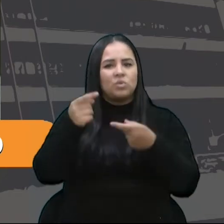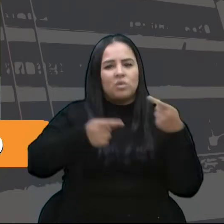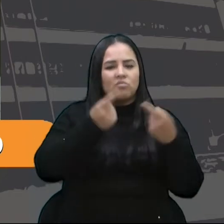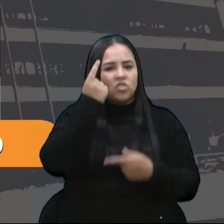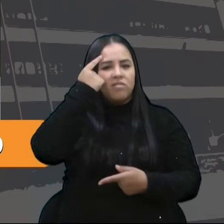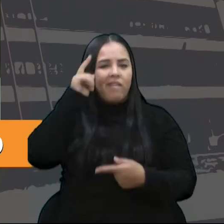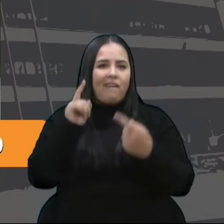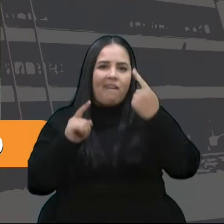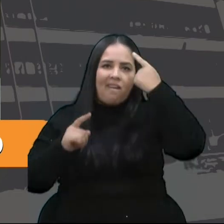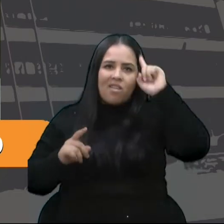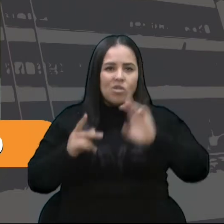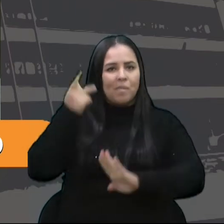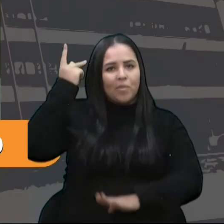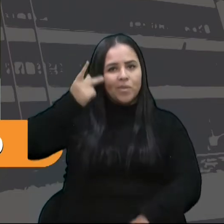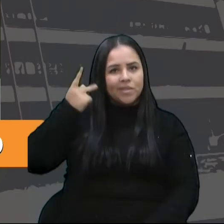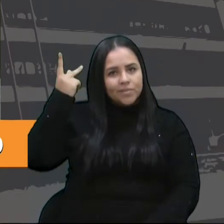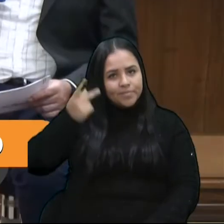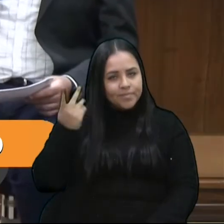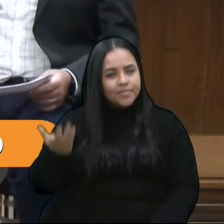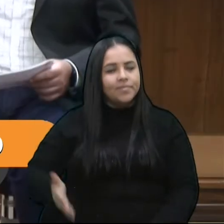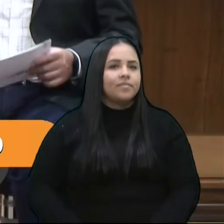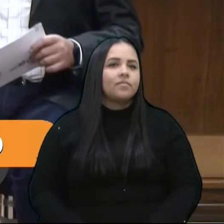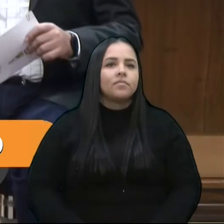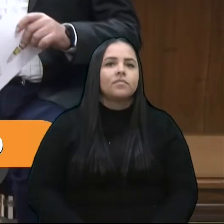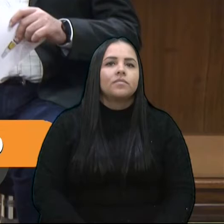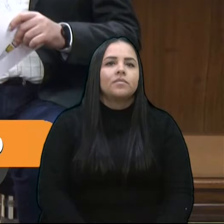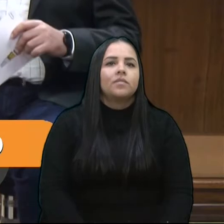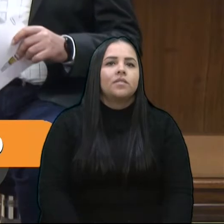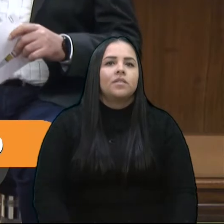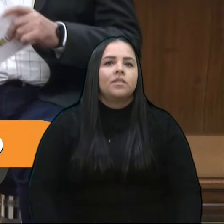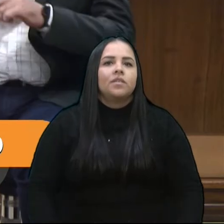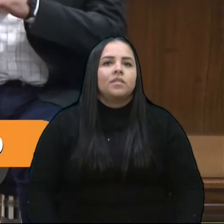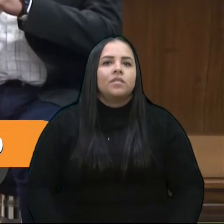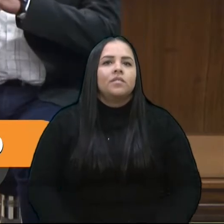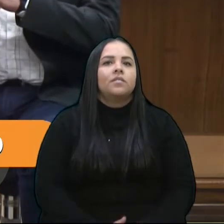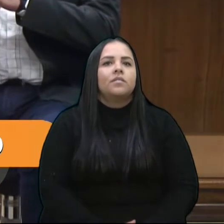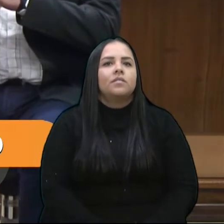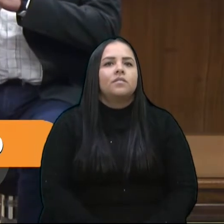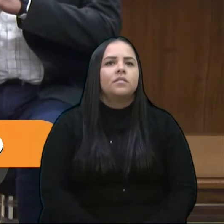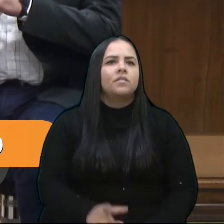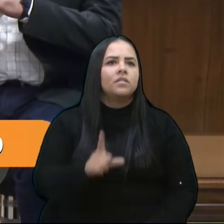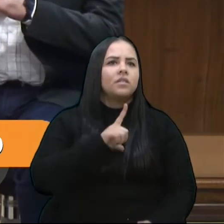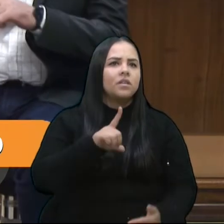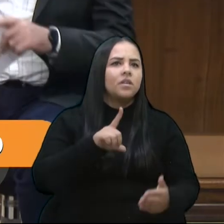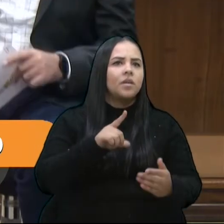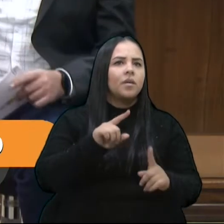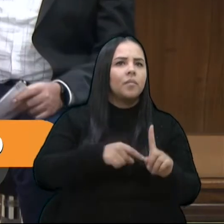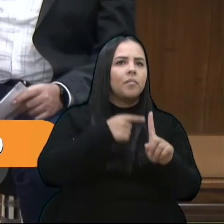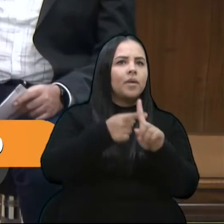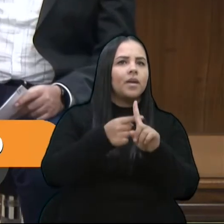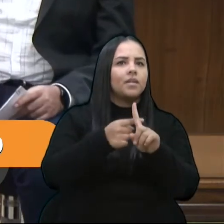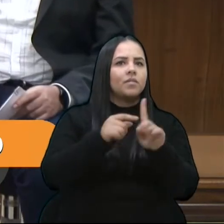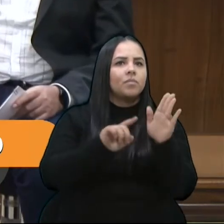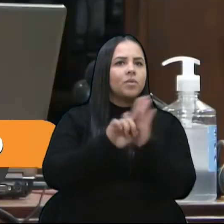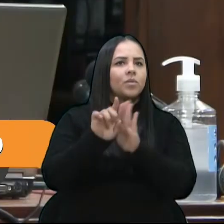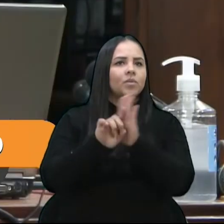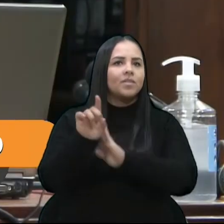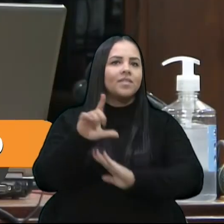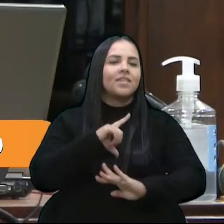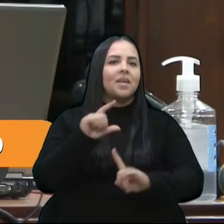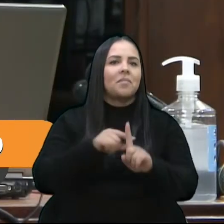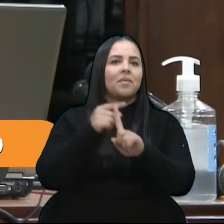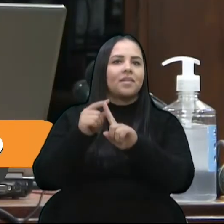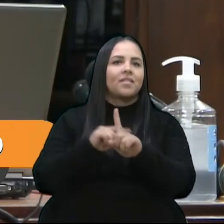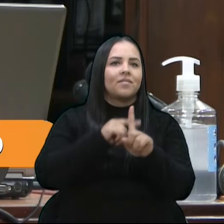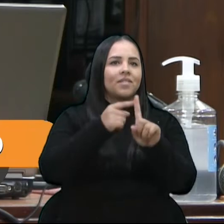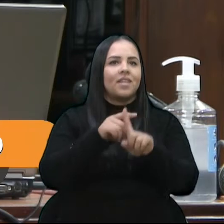ideológicas, né? Nessa linha, tem mais algum questionamento ainda? Tem mais alguns questionamentos, esse é